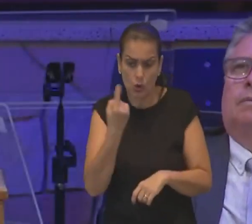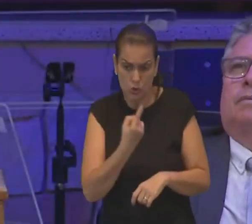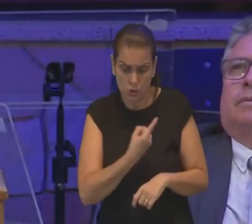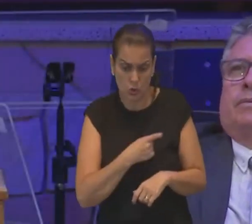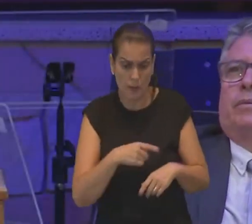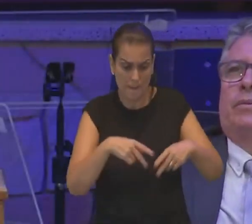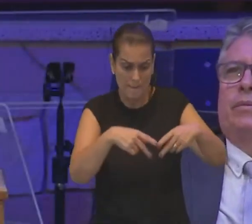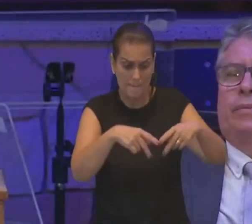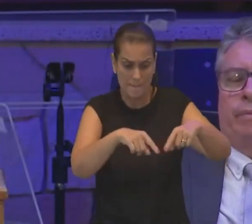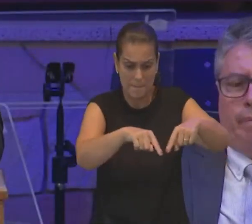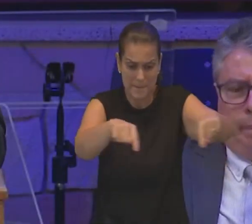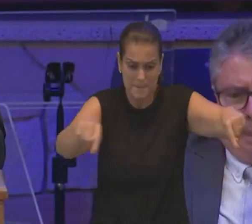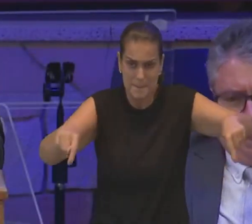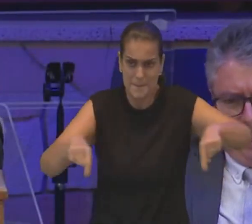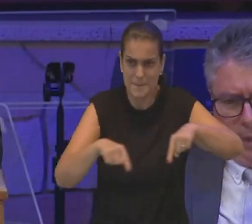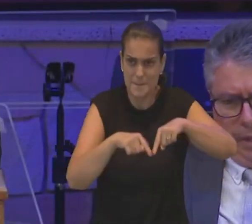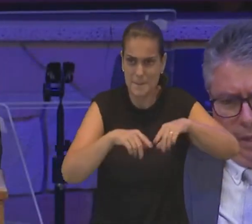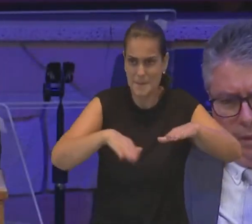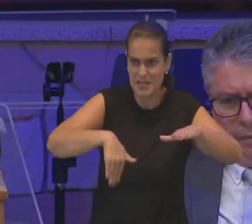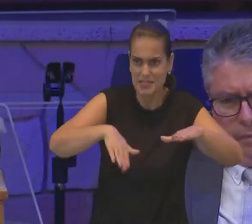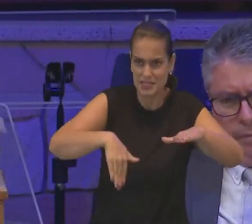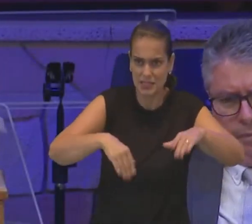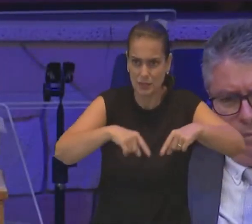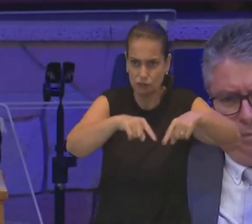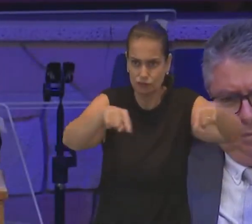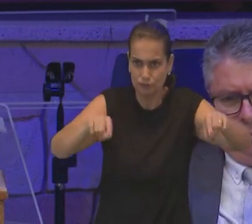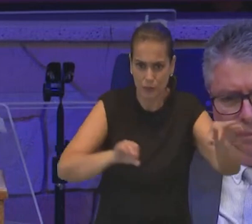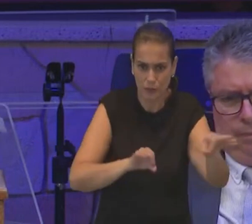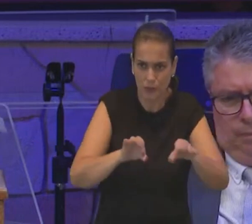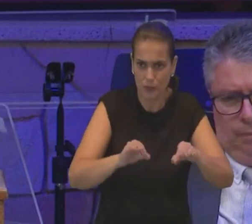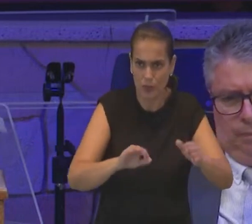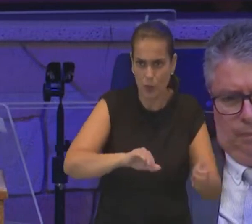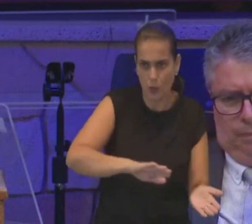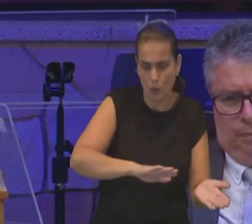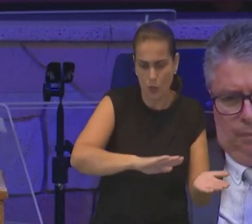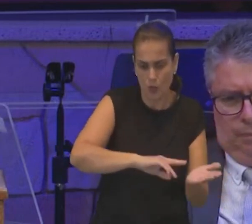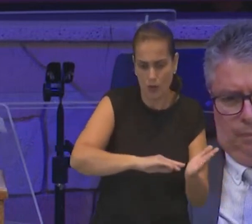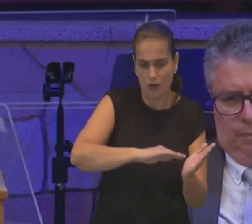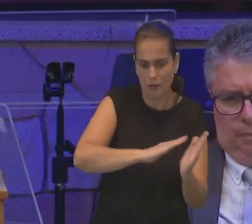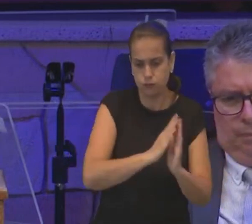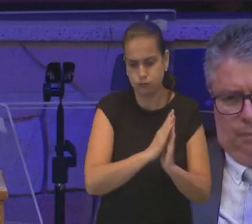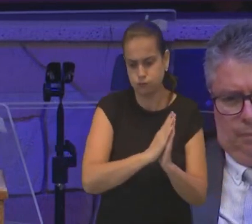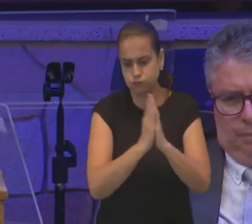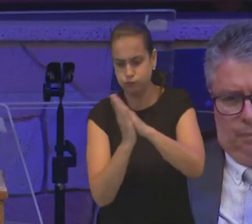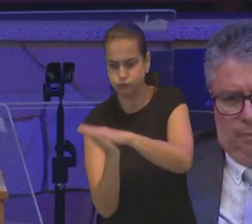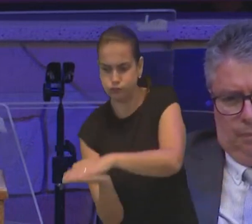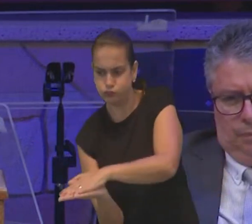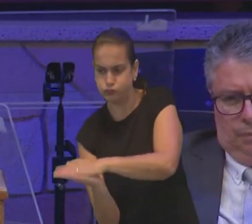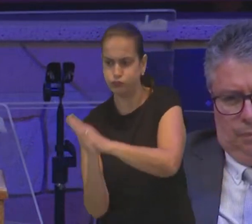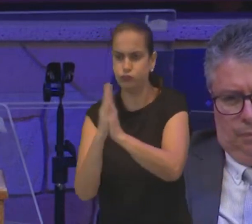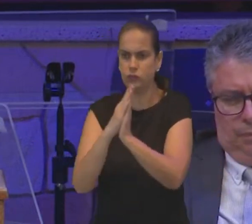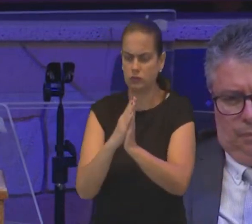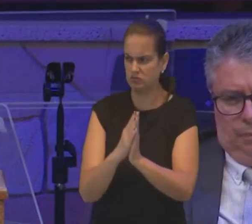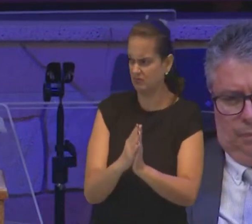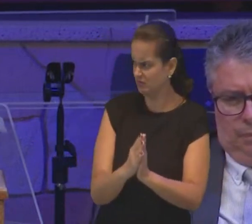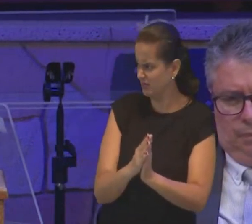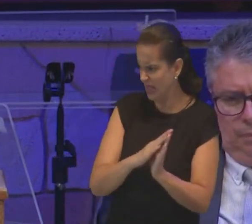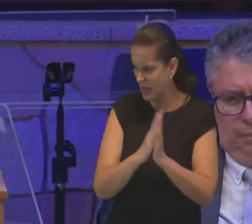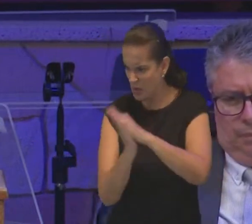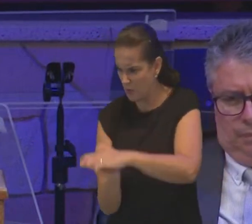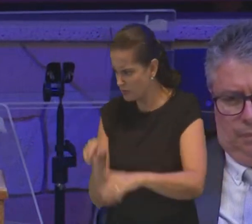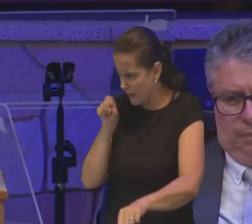uma piscina, ele se senta e eu afundo ele. Quando eu disse eu afundo ele, o diretor disse assim: tu